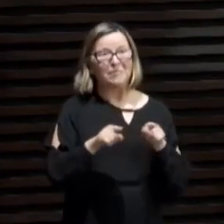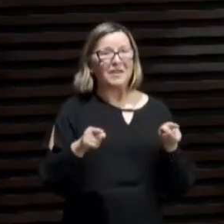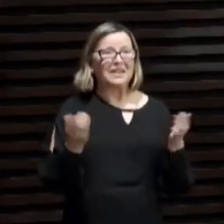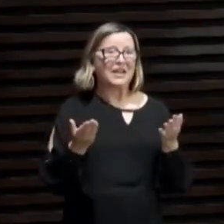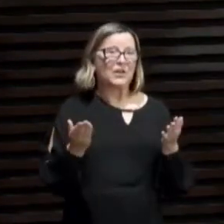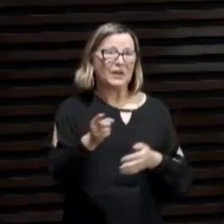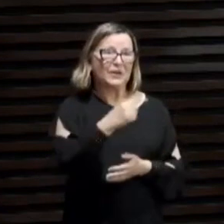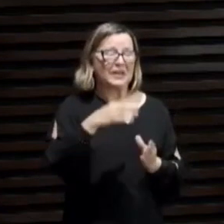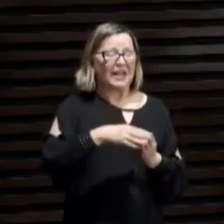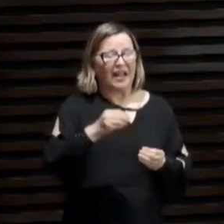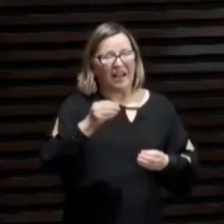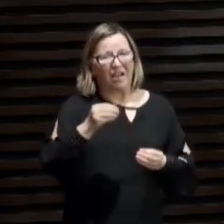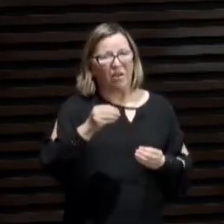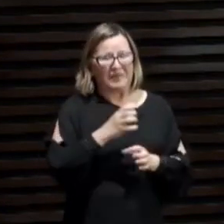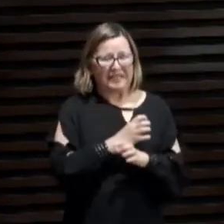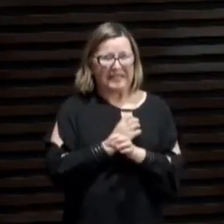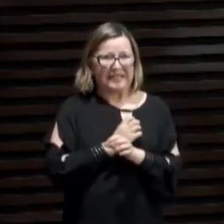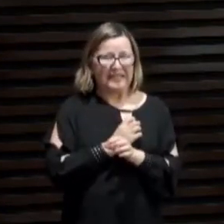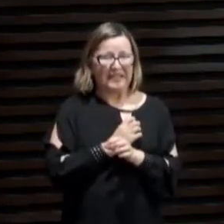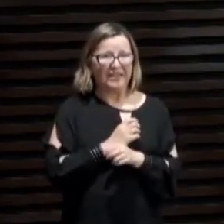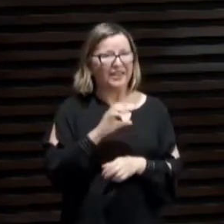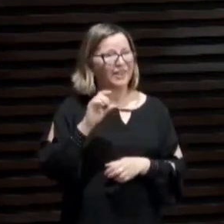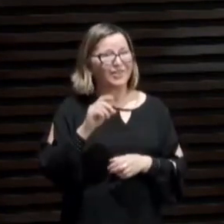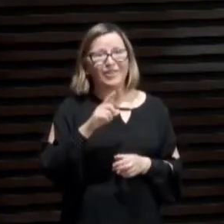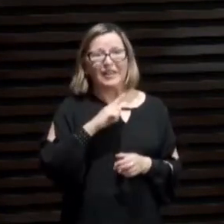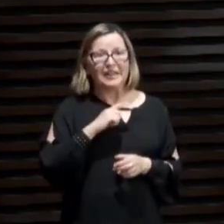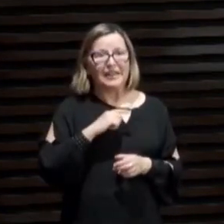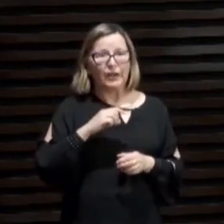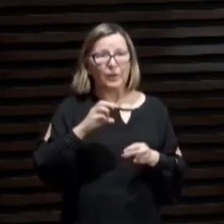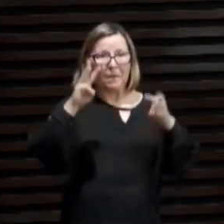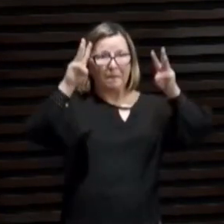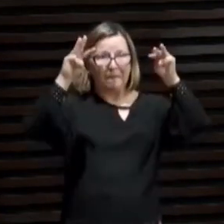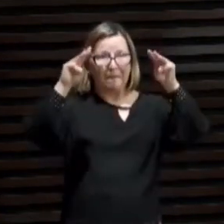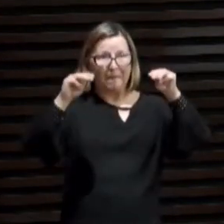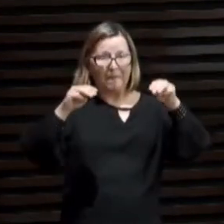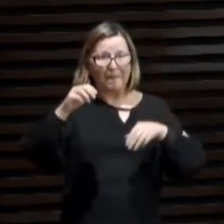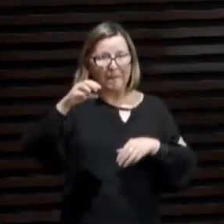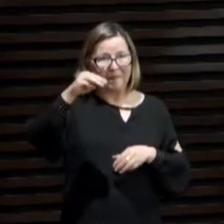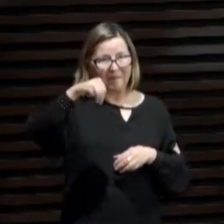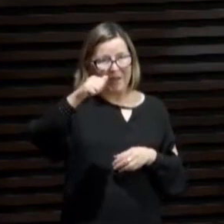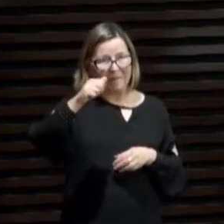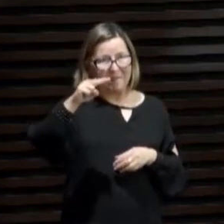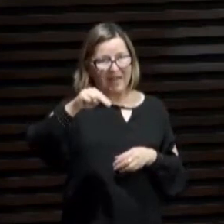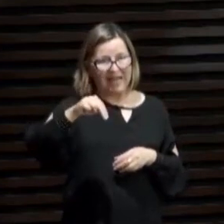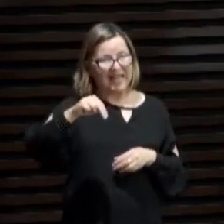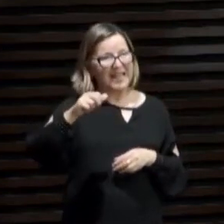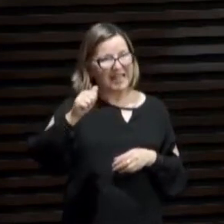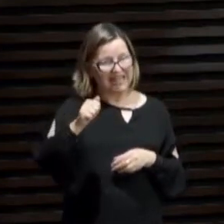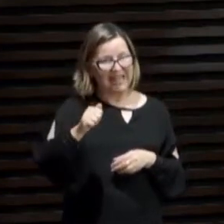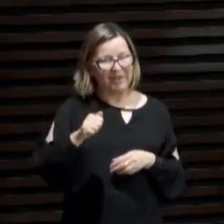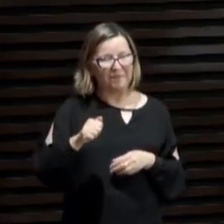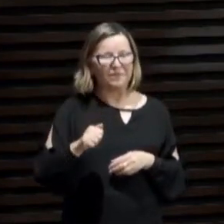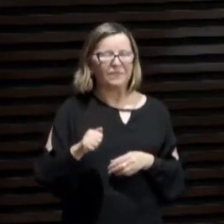e nenhuma coisa vemos senão este maná. Era o maná como semente de coentro, e a